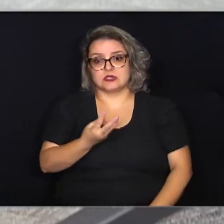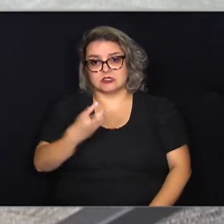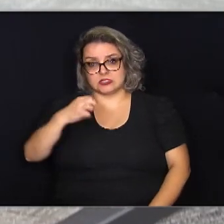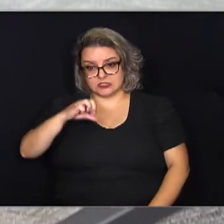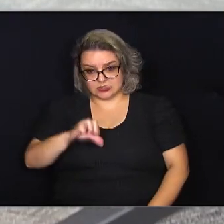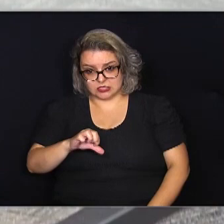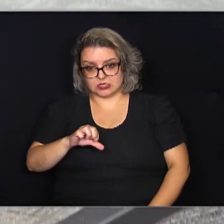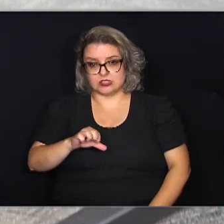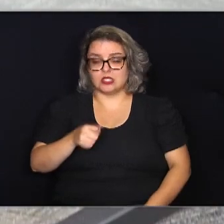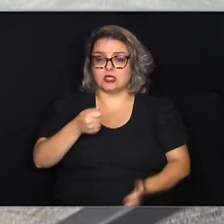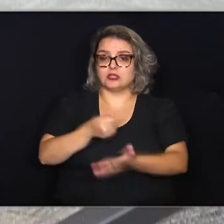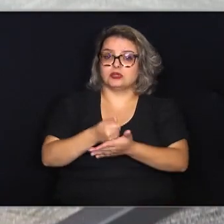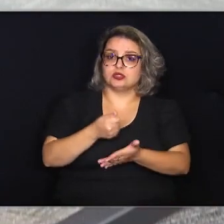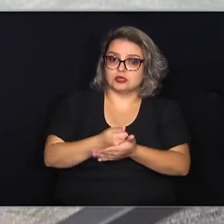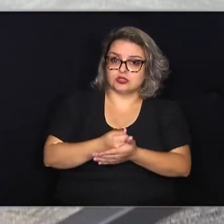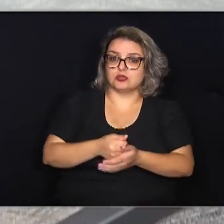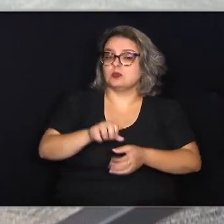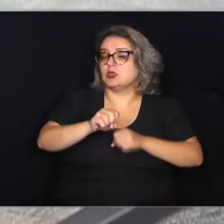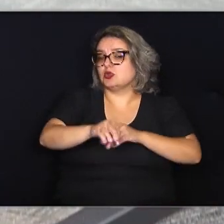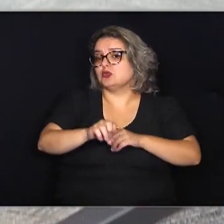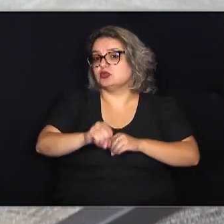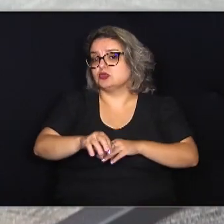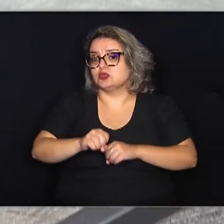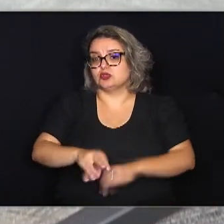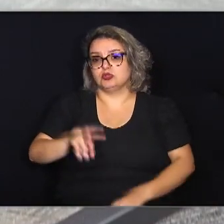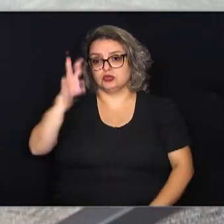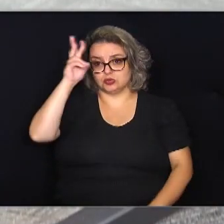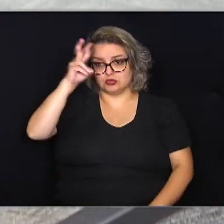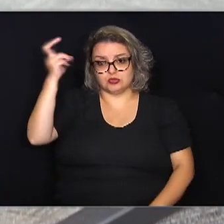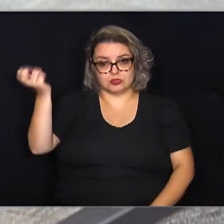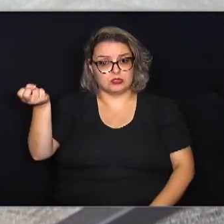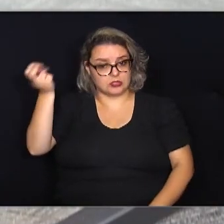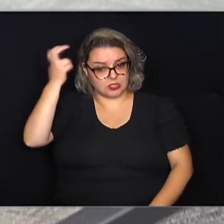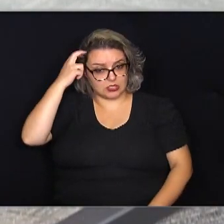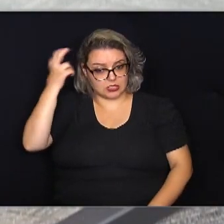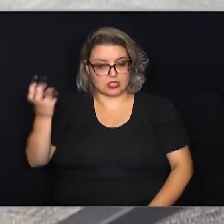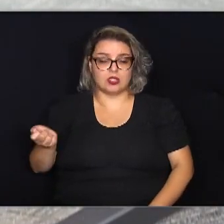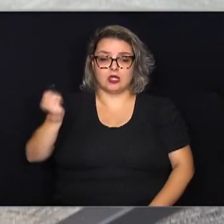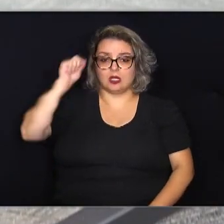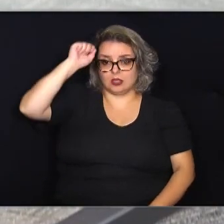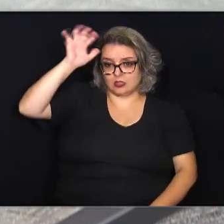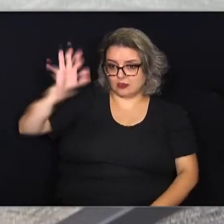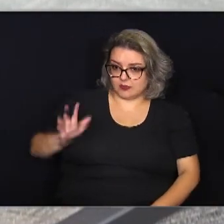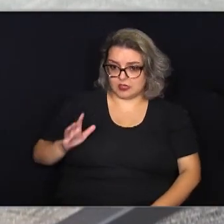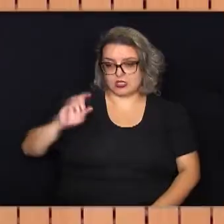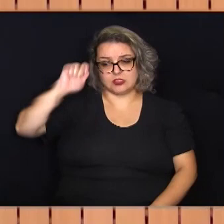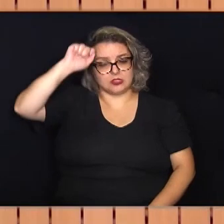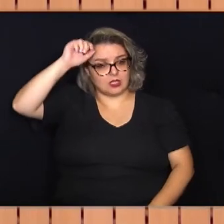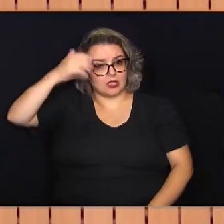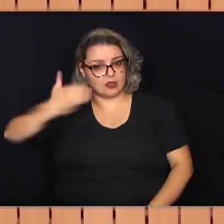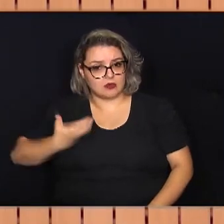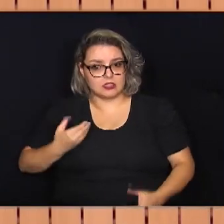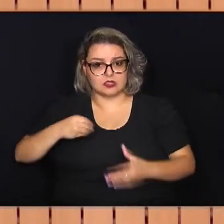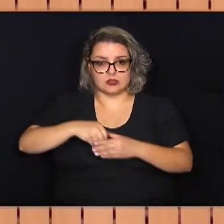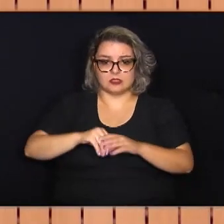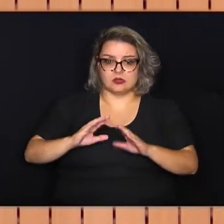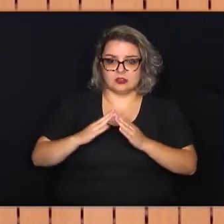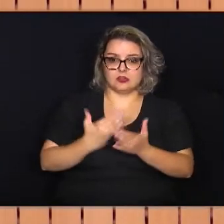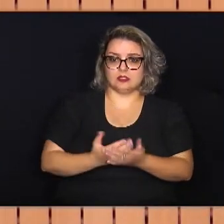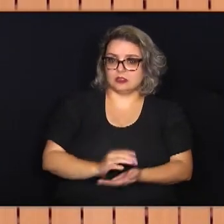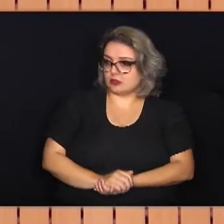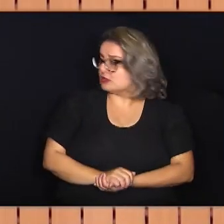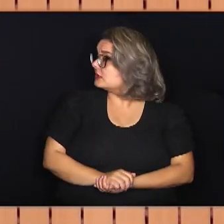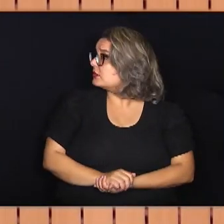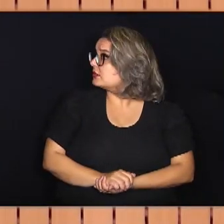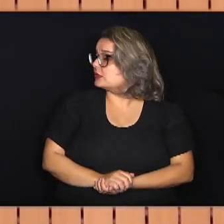10.639, que obriga o ensino da história e cultura africana e afro-brasileira nas nossas escolas. Falar sobre educação, eu